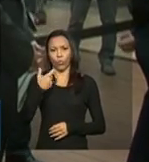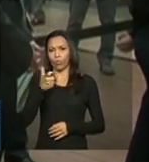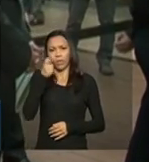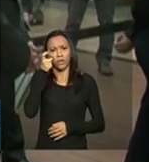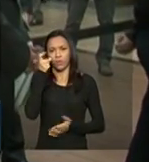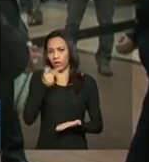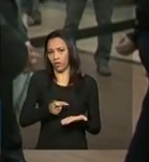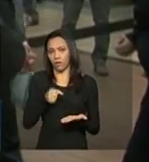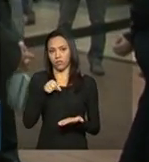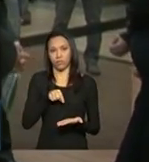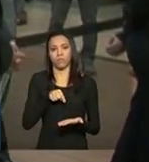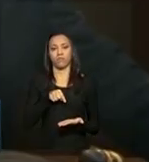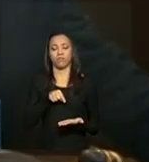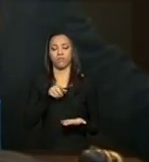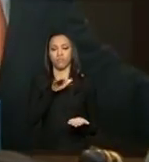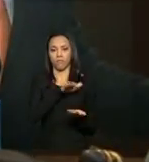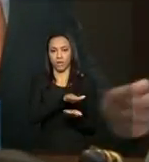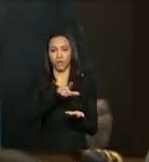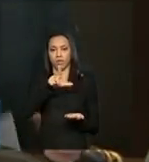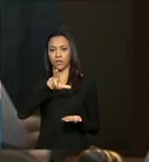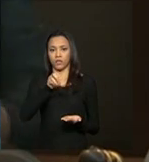para o referido lote.